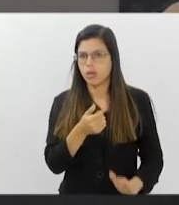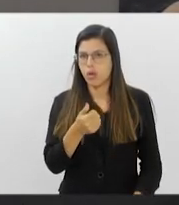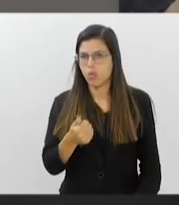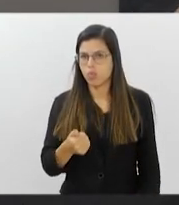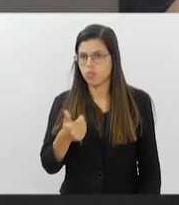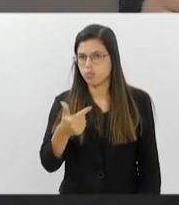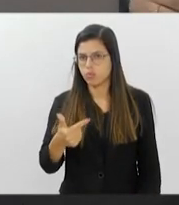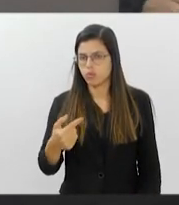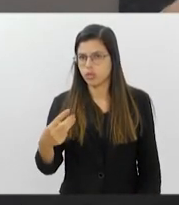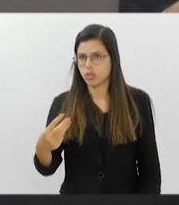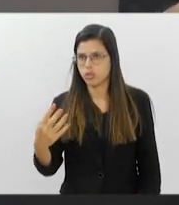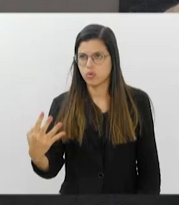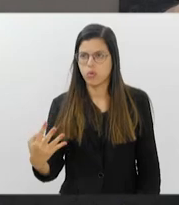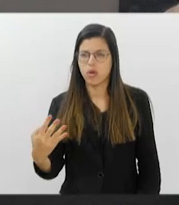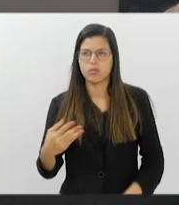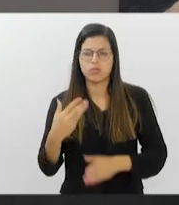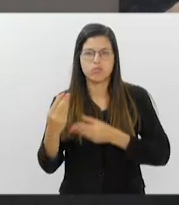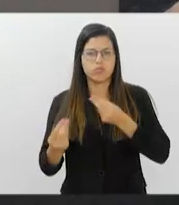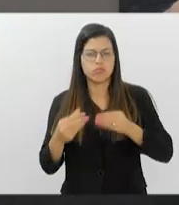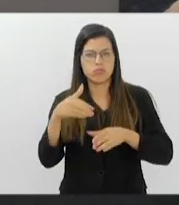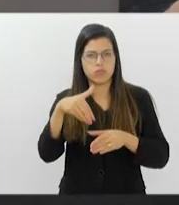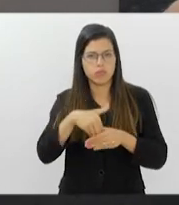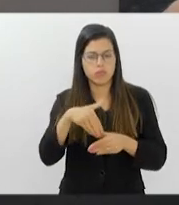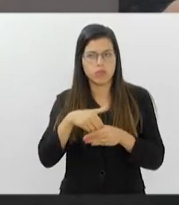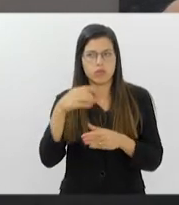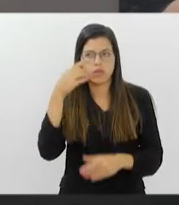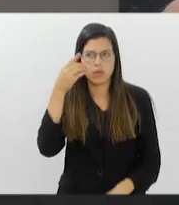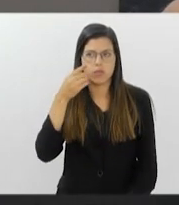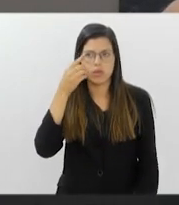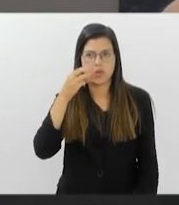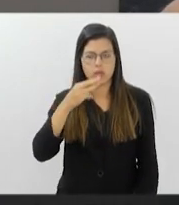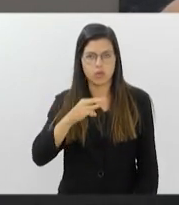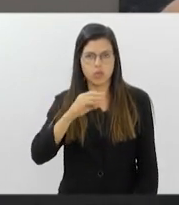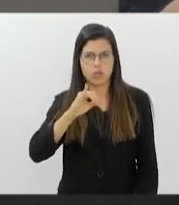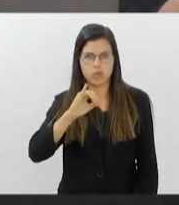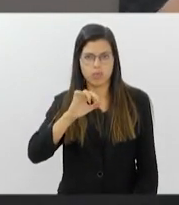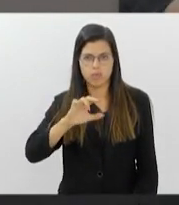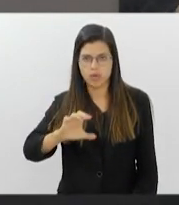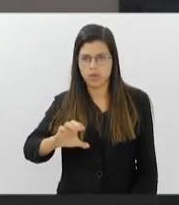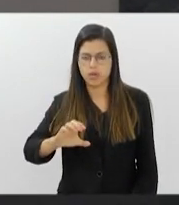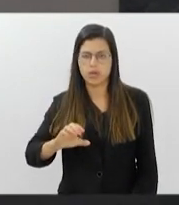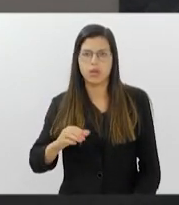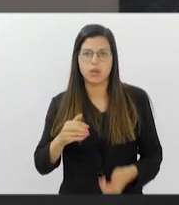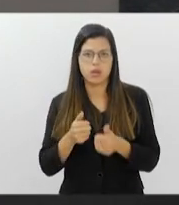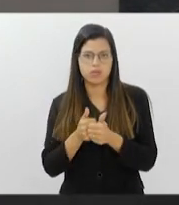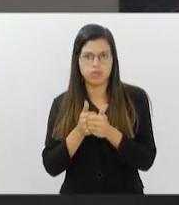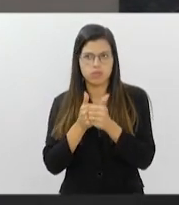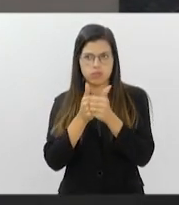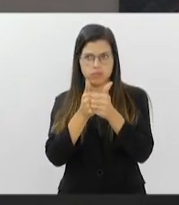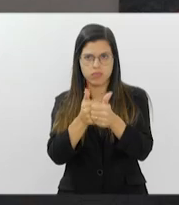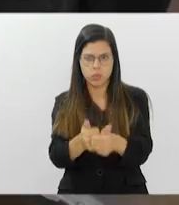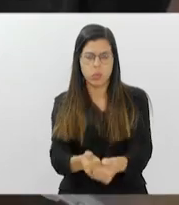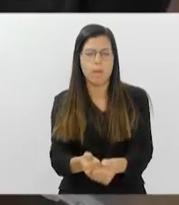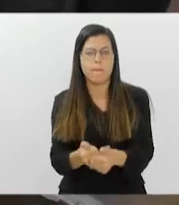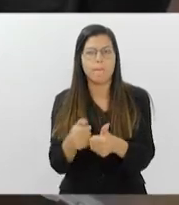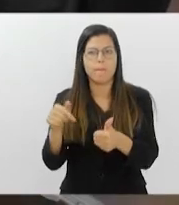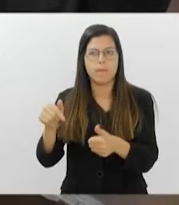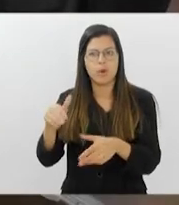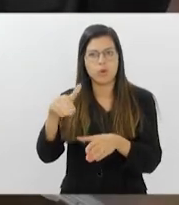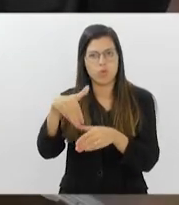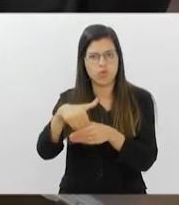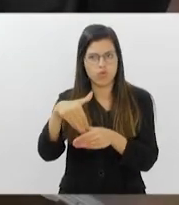ser. Como vota o deputado Minker? Acompanho a divergência do